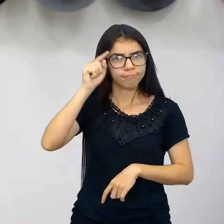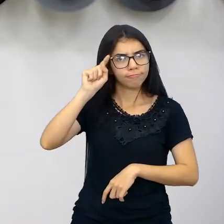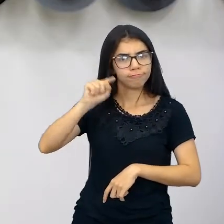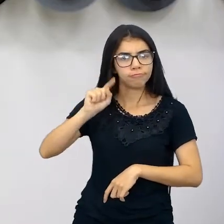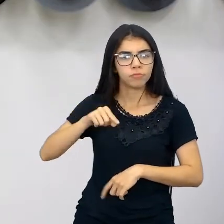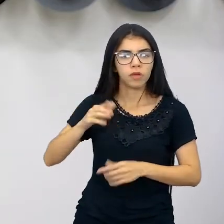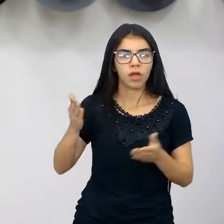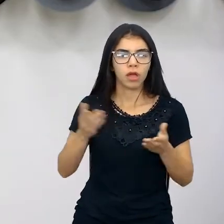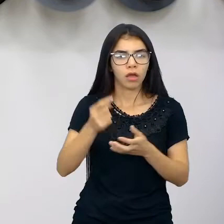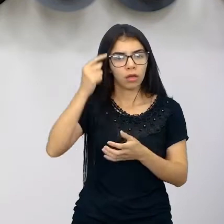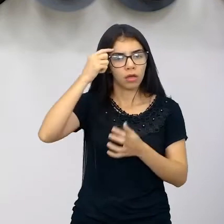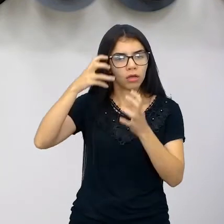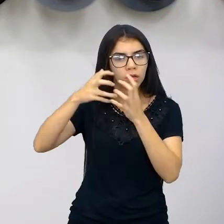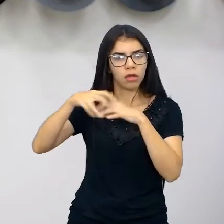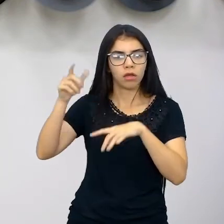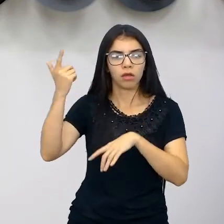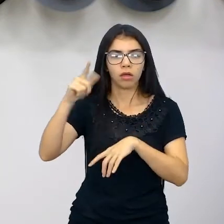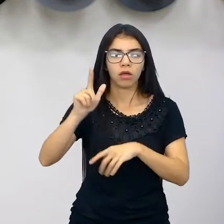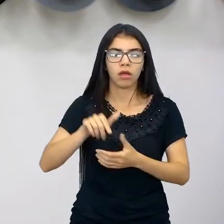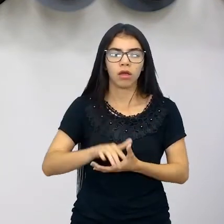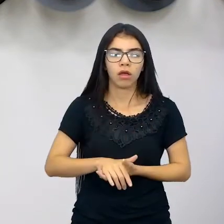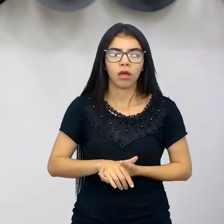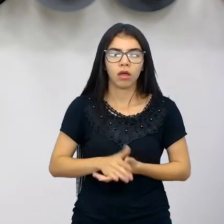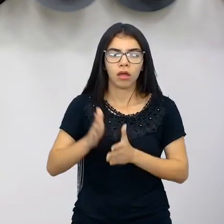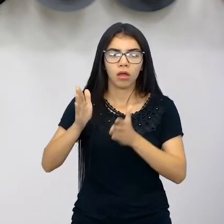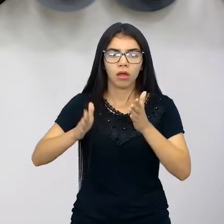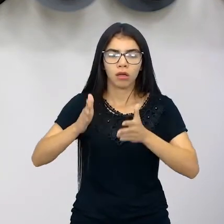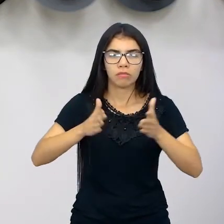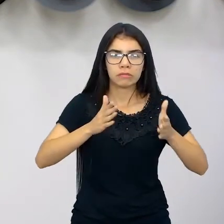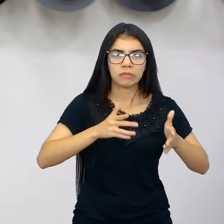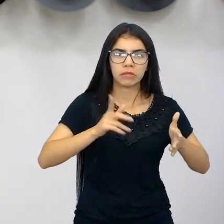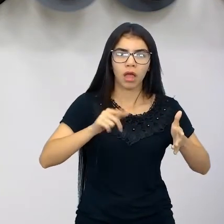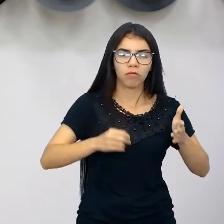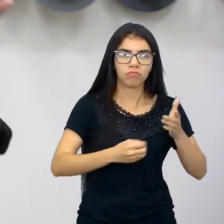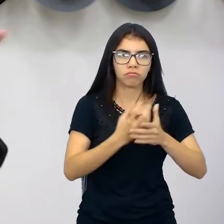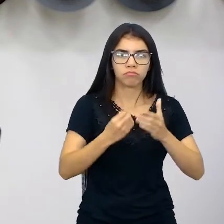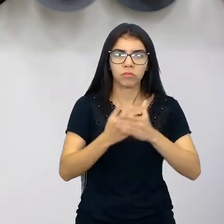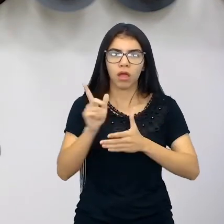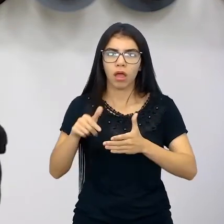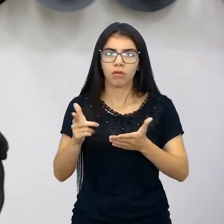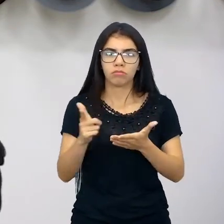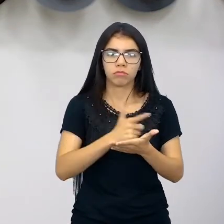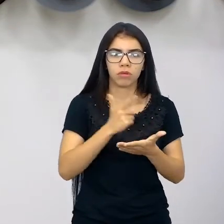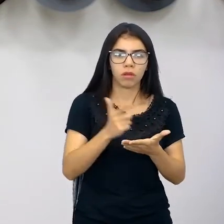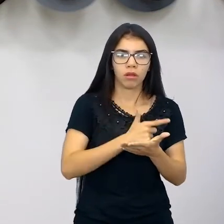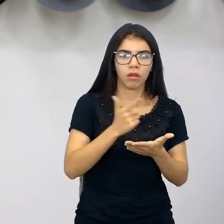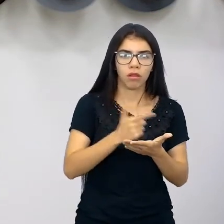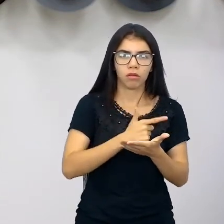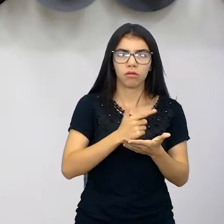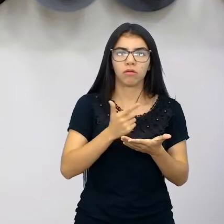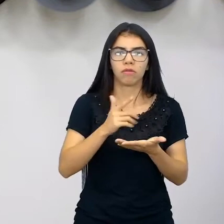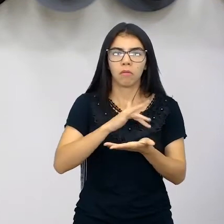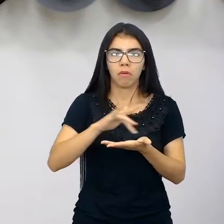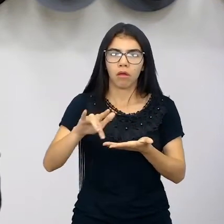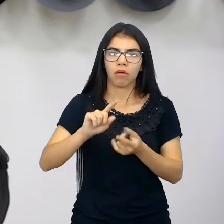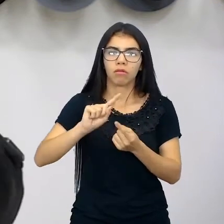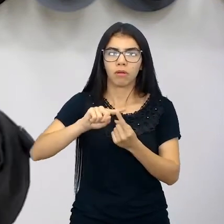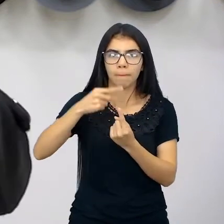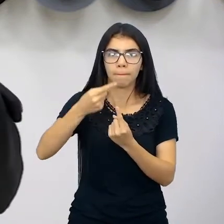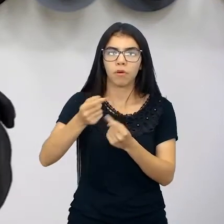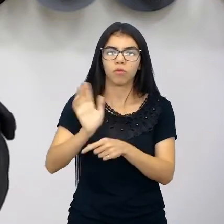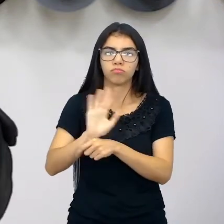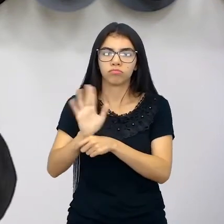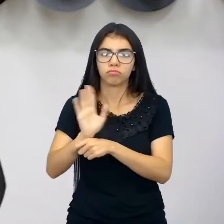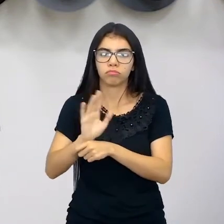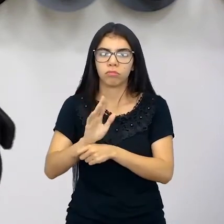outra reflexão, que é essas trilogias que estão surgindo, né, de livros em box e depois vão para o cinema. também, se